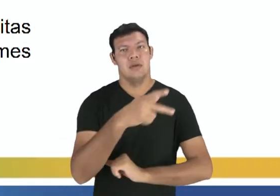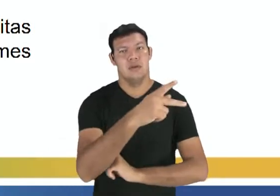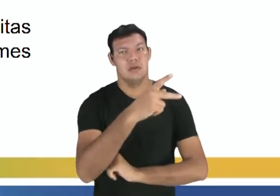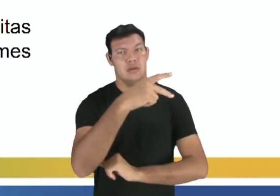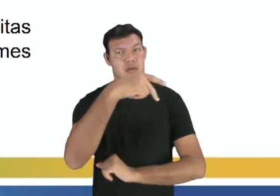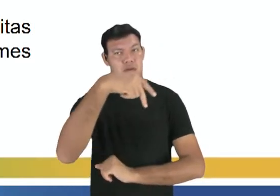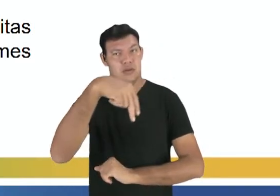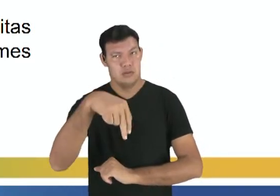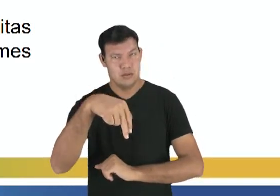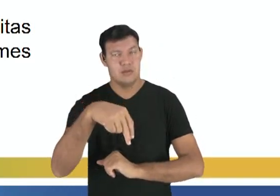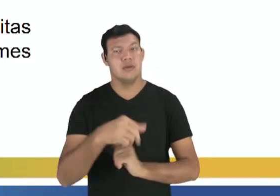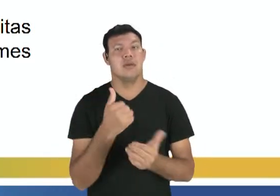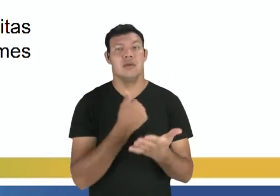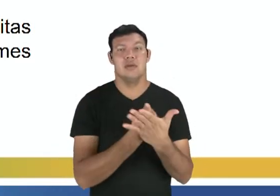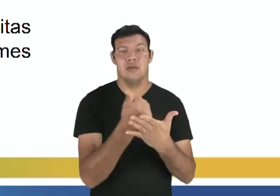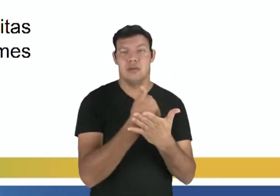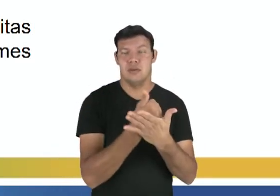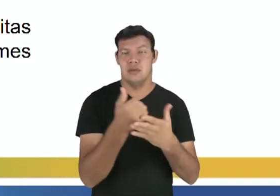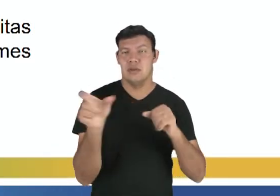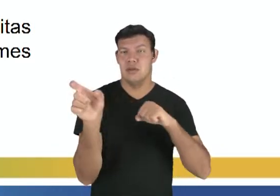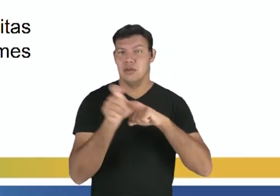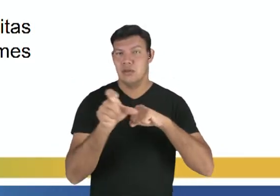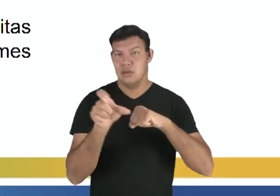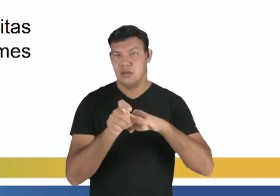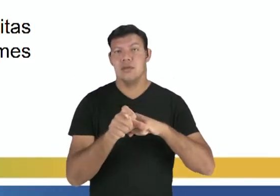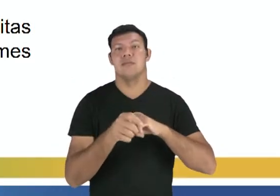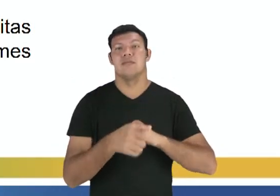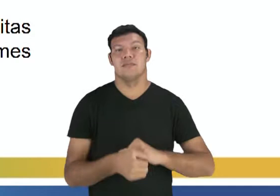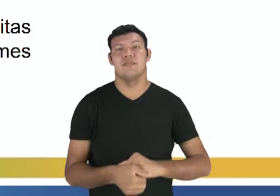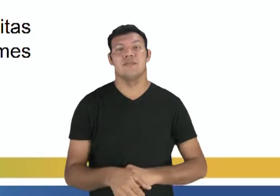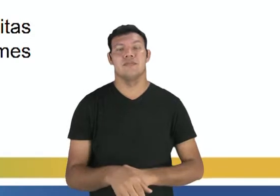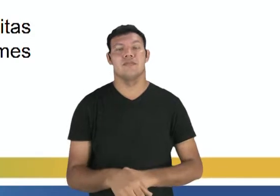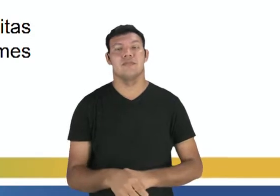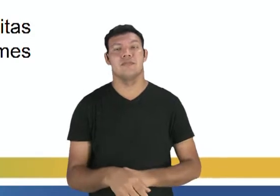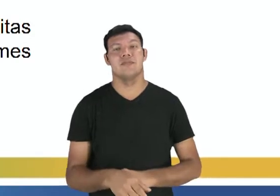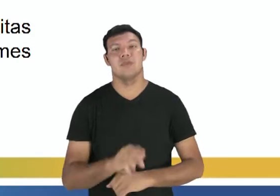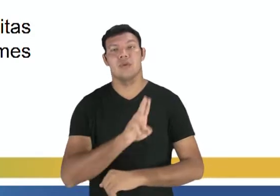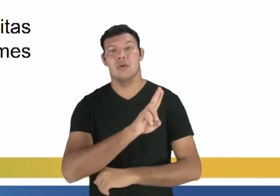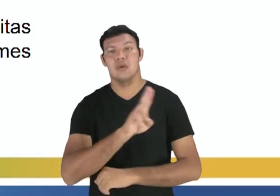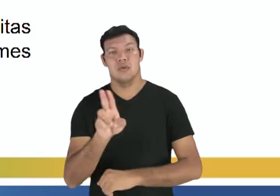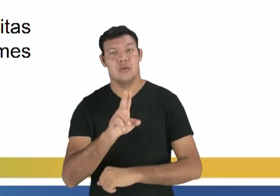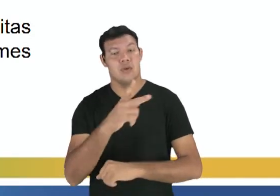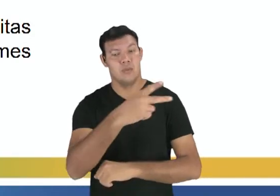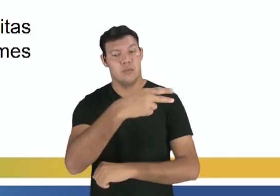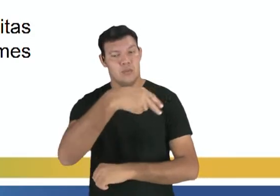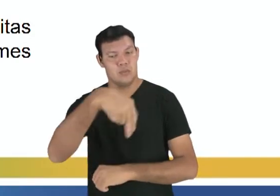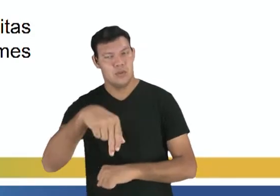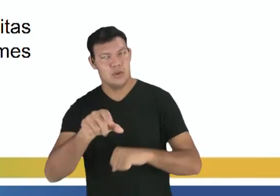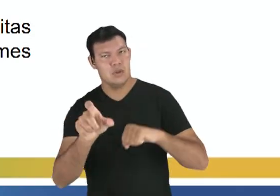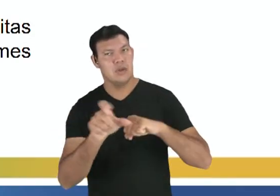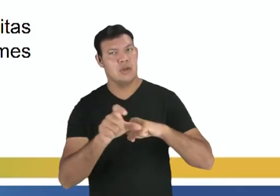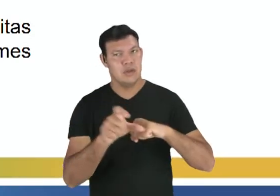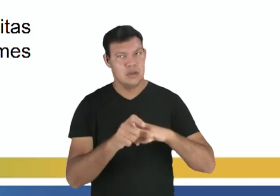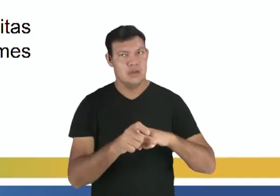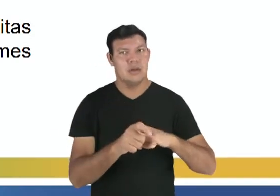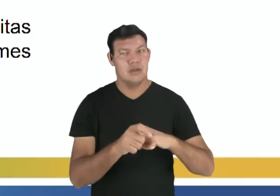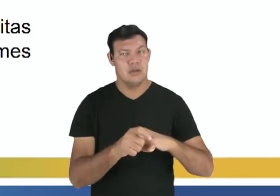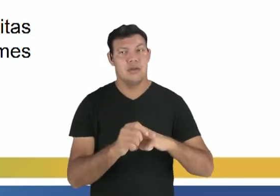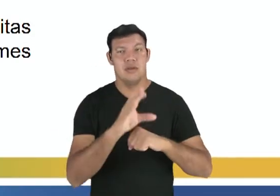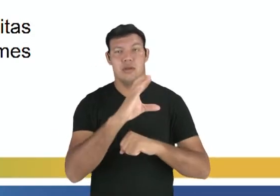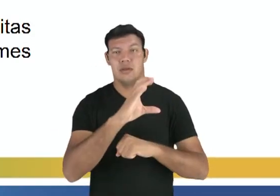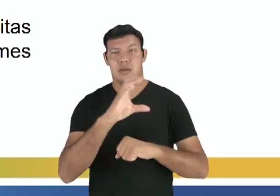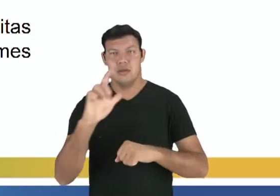pronomes que atuam como substantivos são conhecidos como pronomes substantivos. E os que acompanham essa